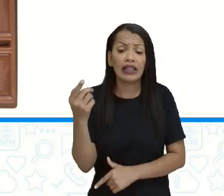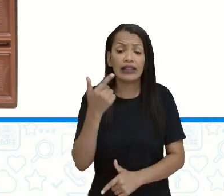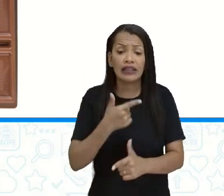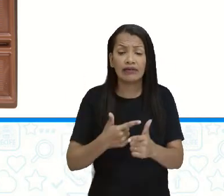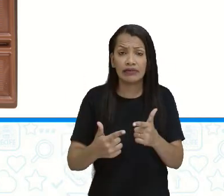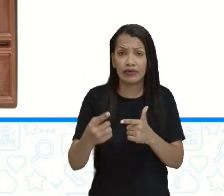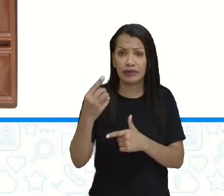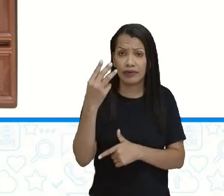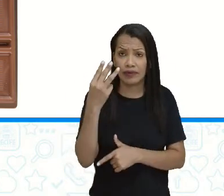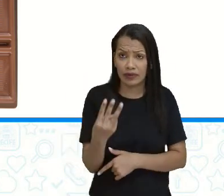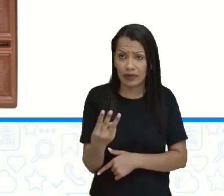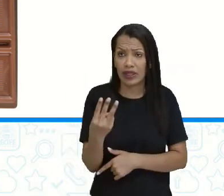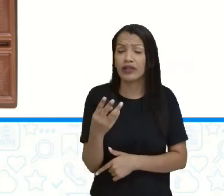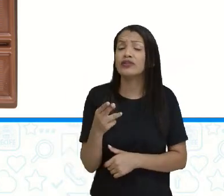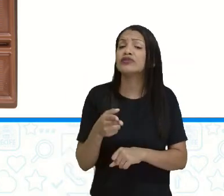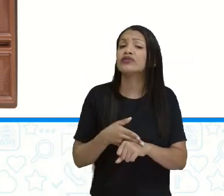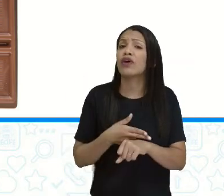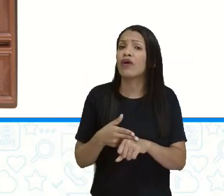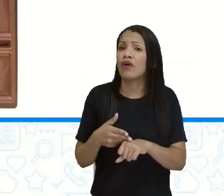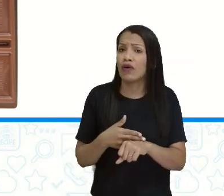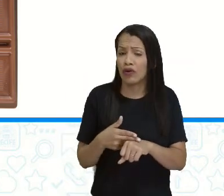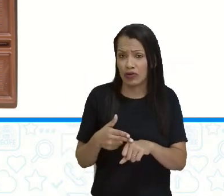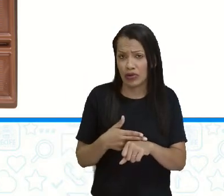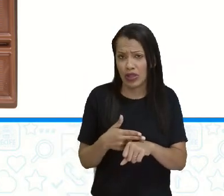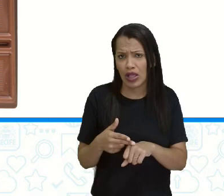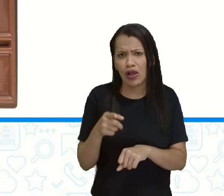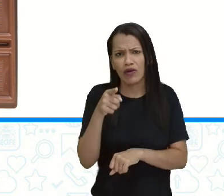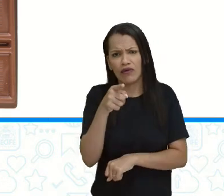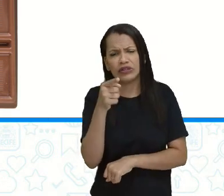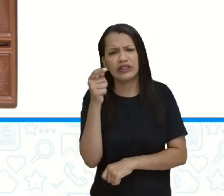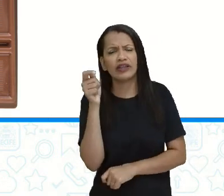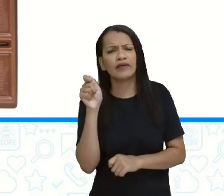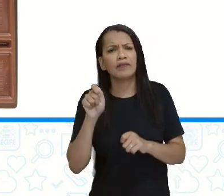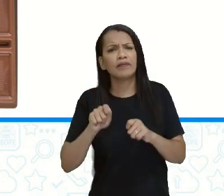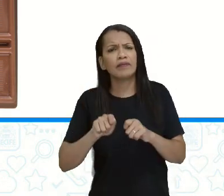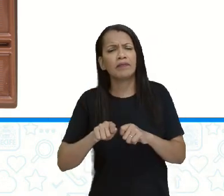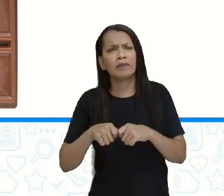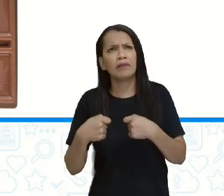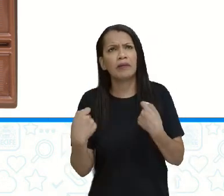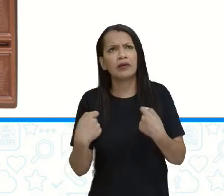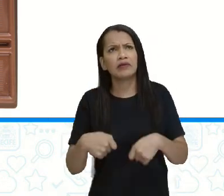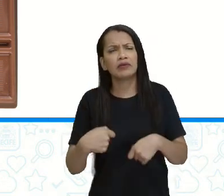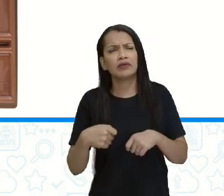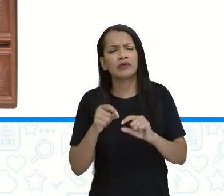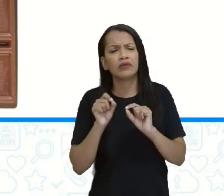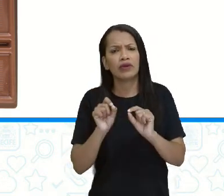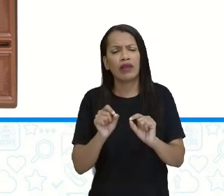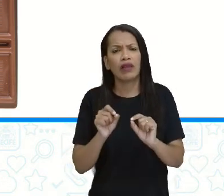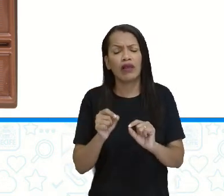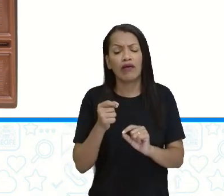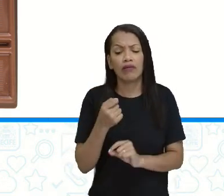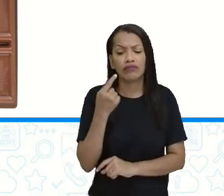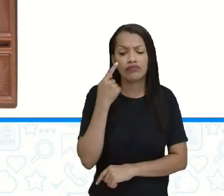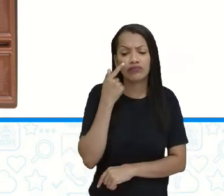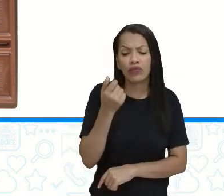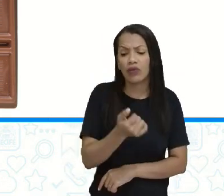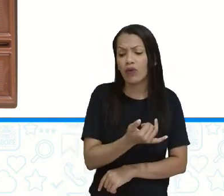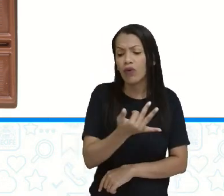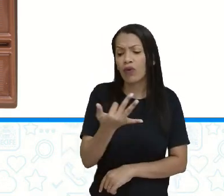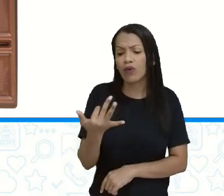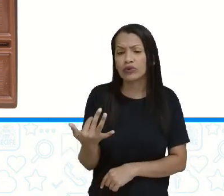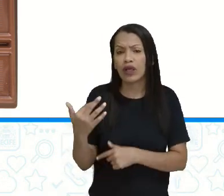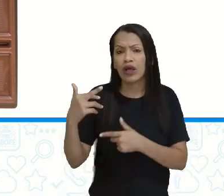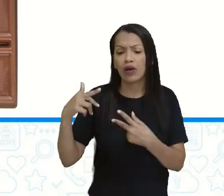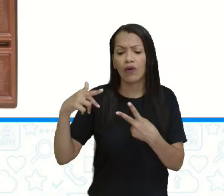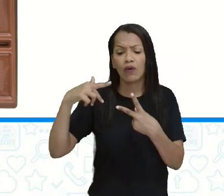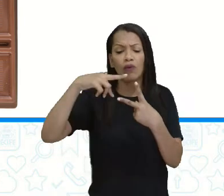vocês têm que fazer com essa quantidade aí do chocolate? Contar a quantidade de cubinhos que tem